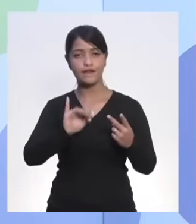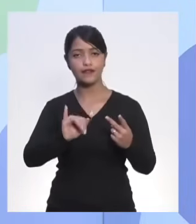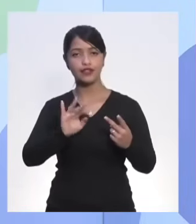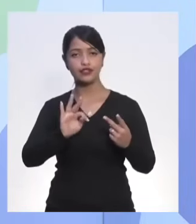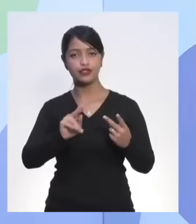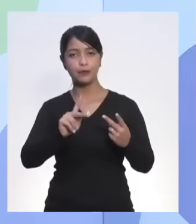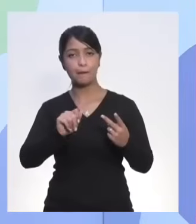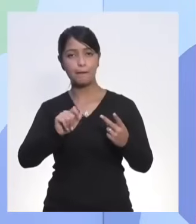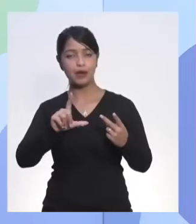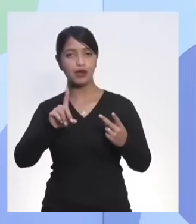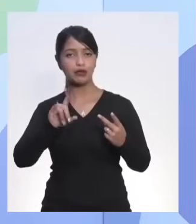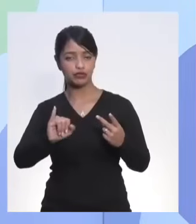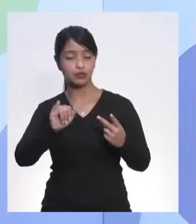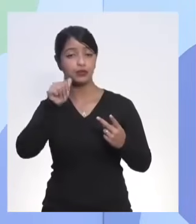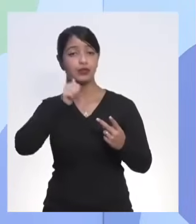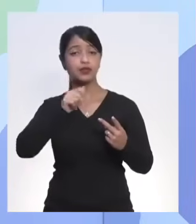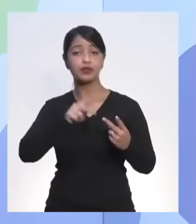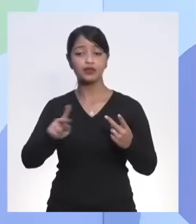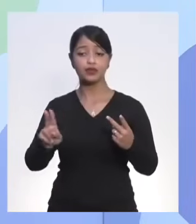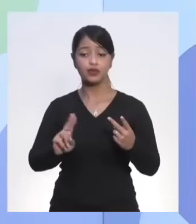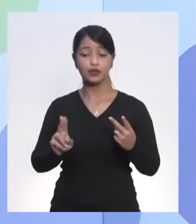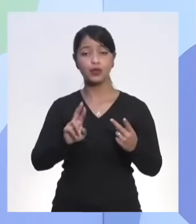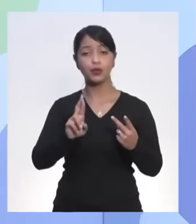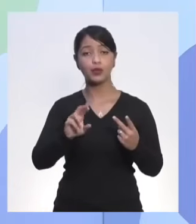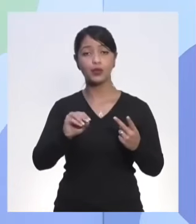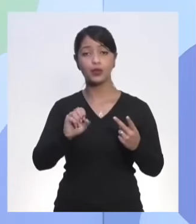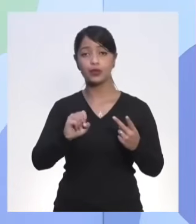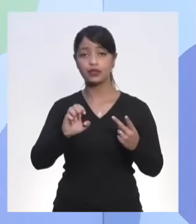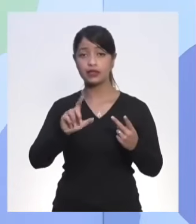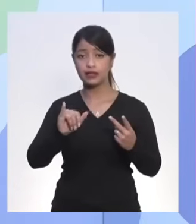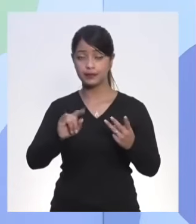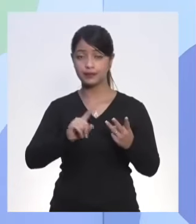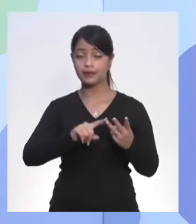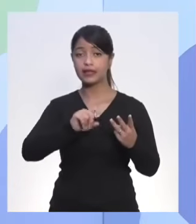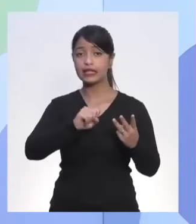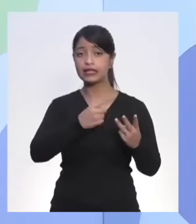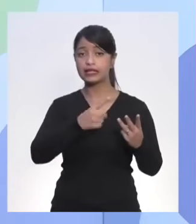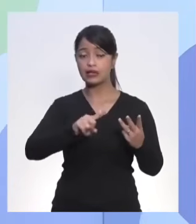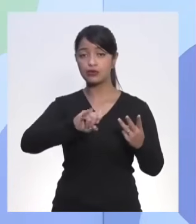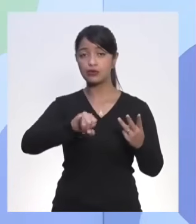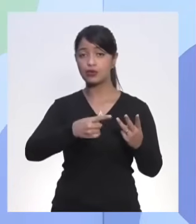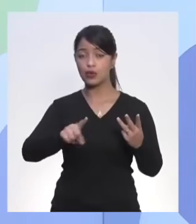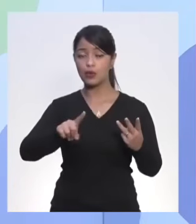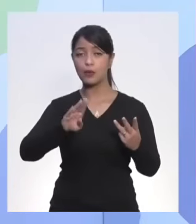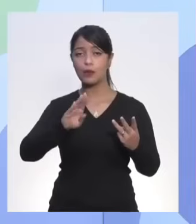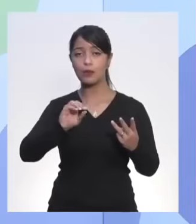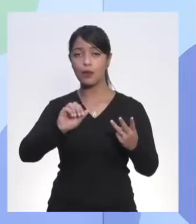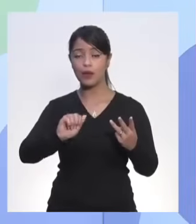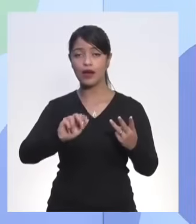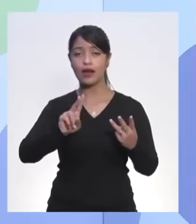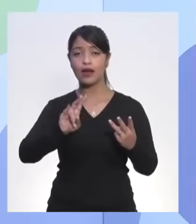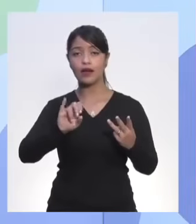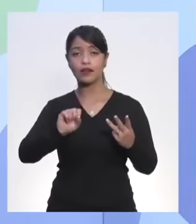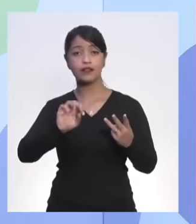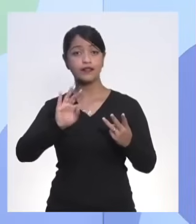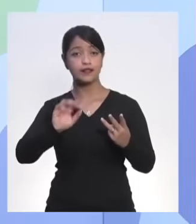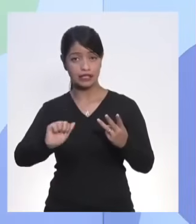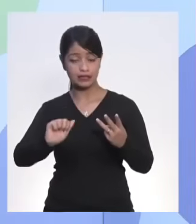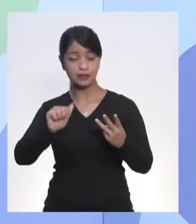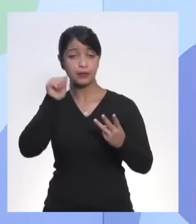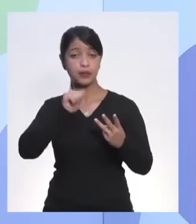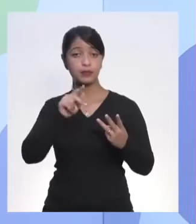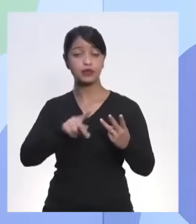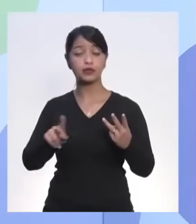professora Roseli. São João da Boa Vista, a escola Euclides da Cunha, com a professora